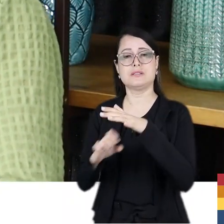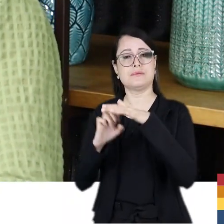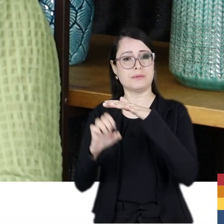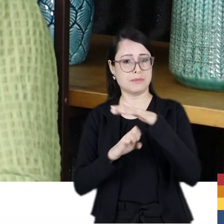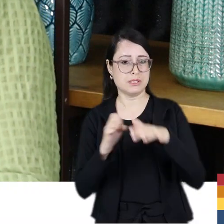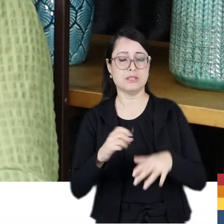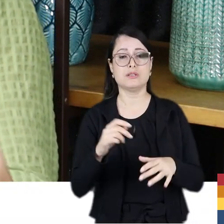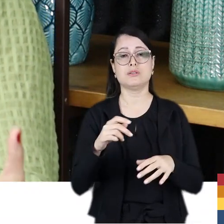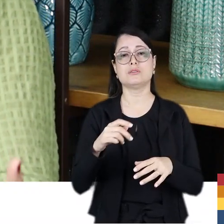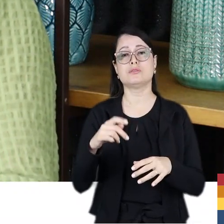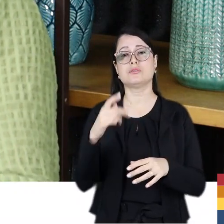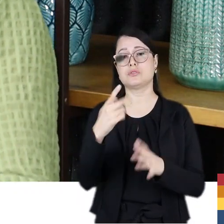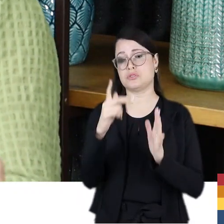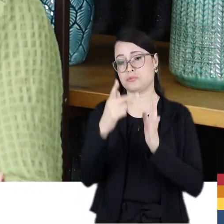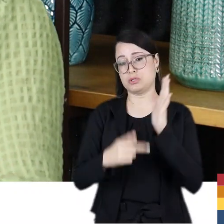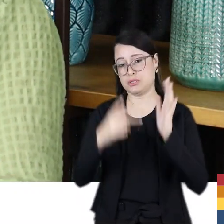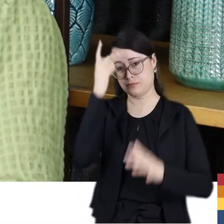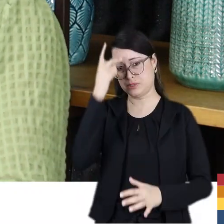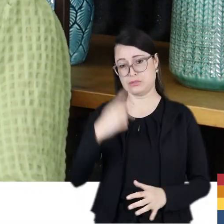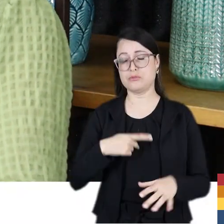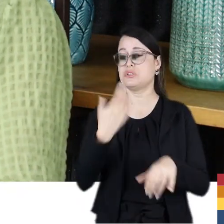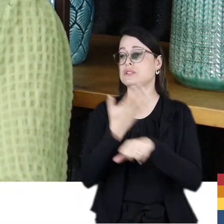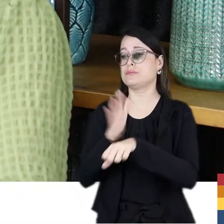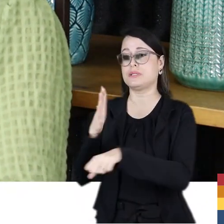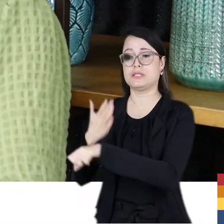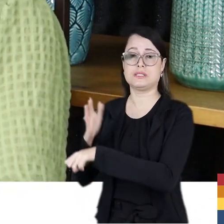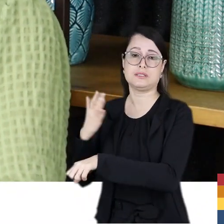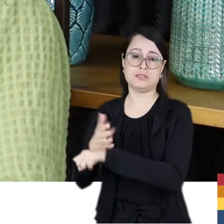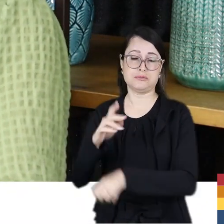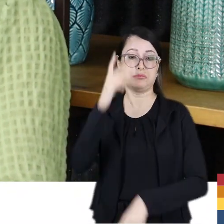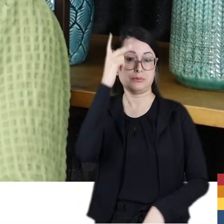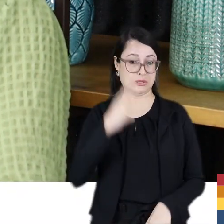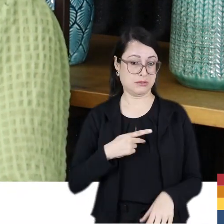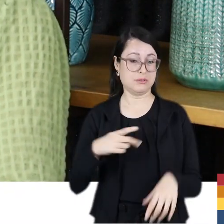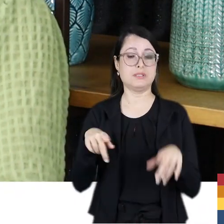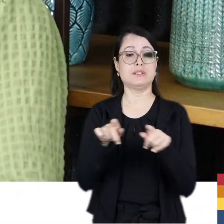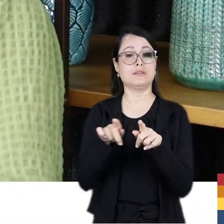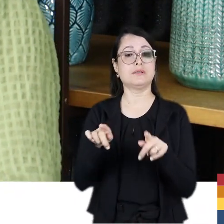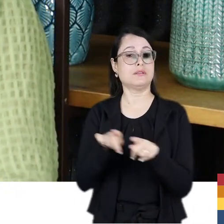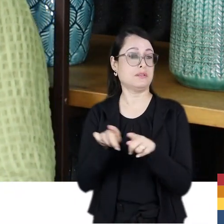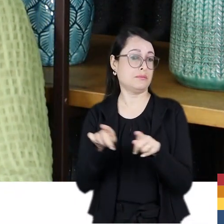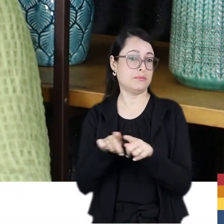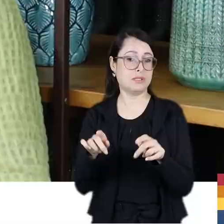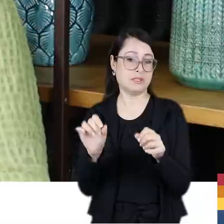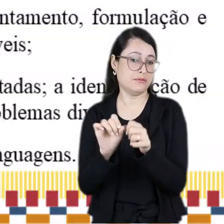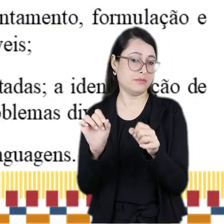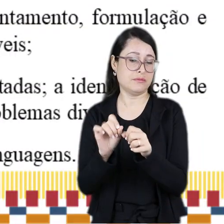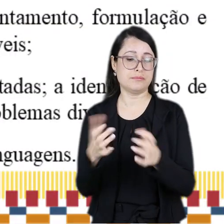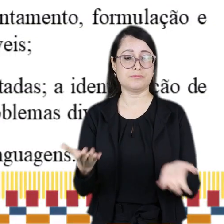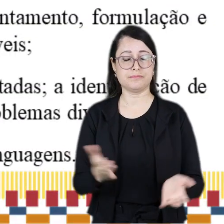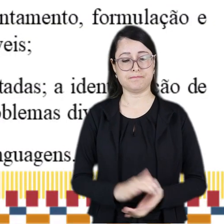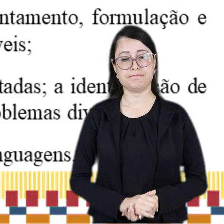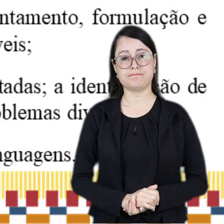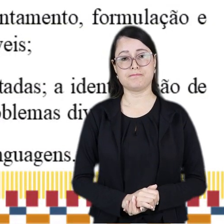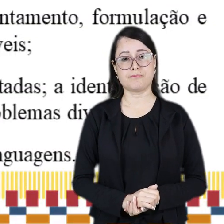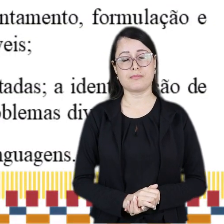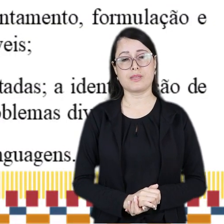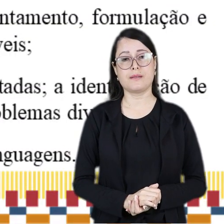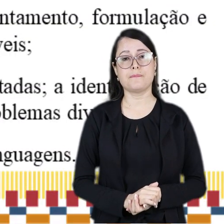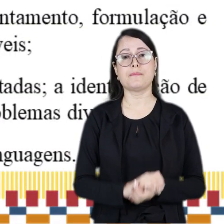práticas pessoais e produtivas. No eixo de investigação